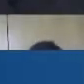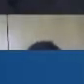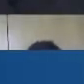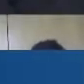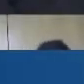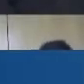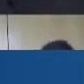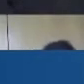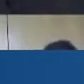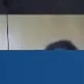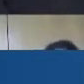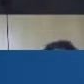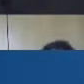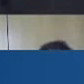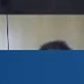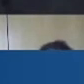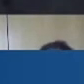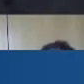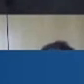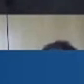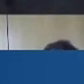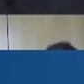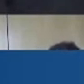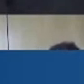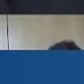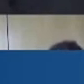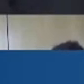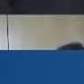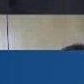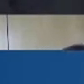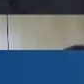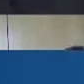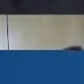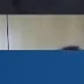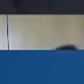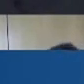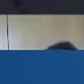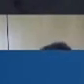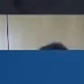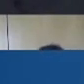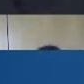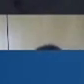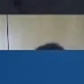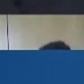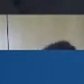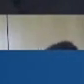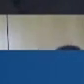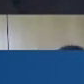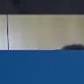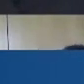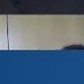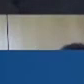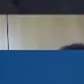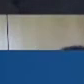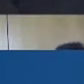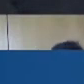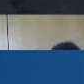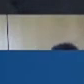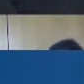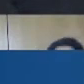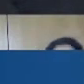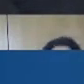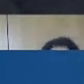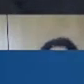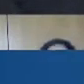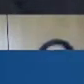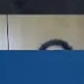delação foi produzida aproximadamente 15 a 20 dias atrás. Ela foi submetida ao